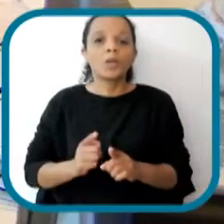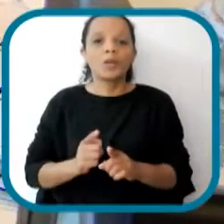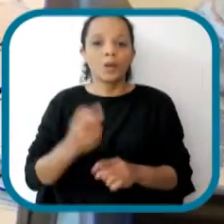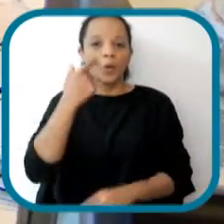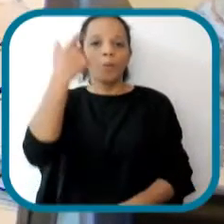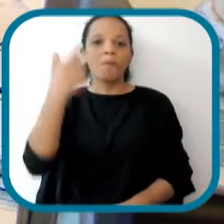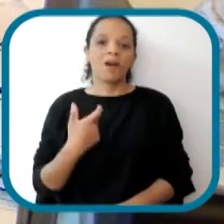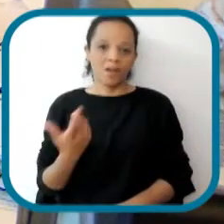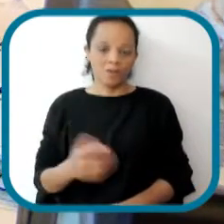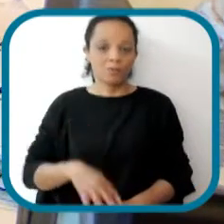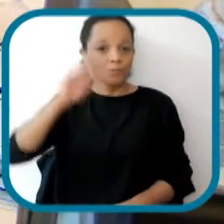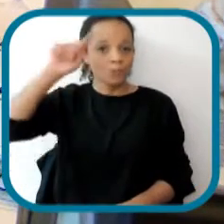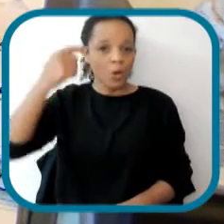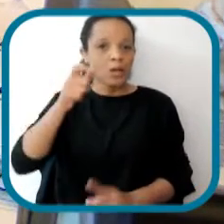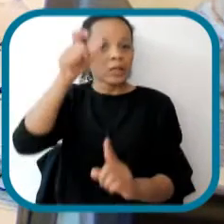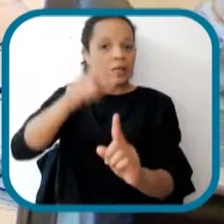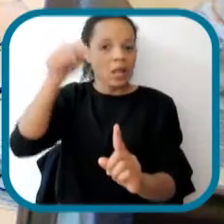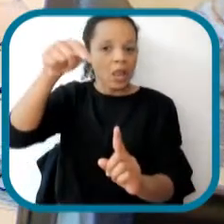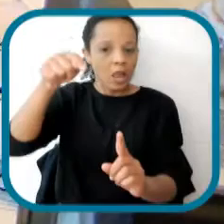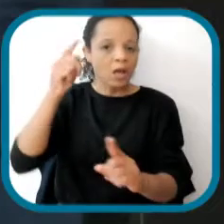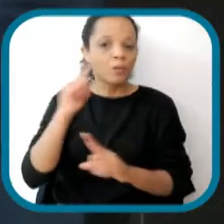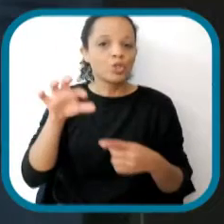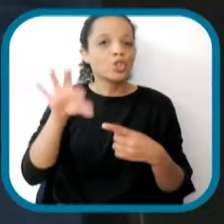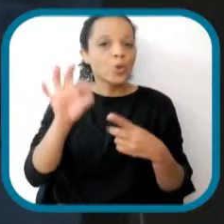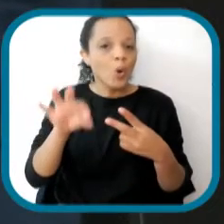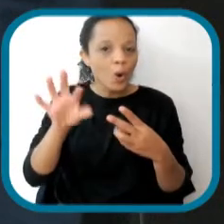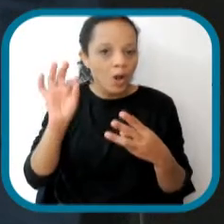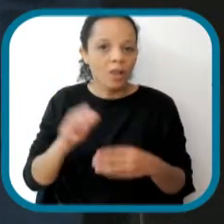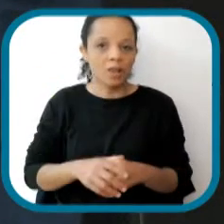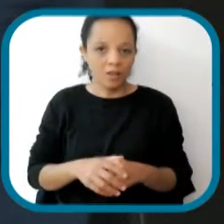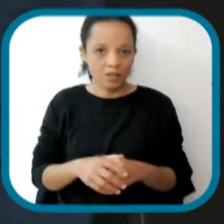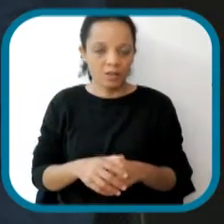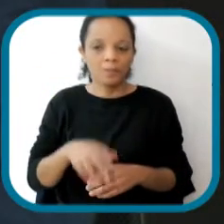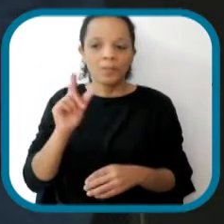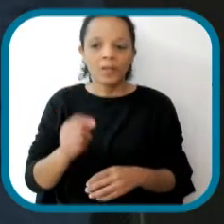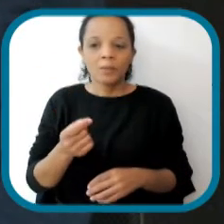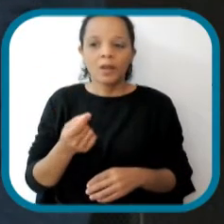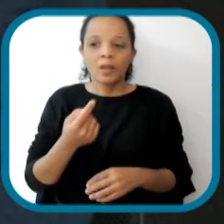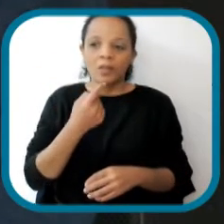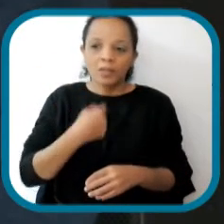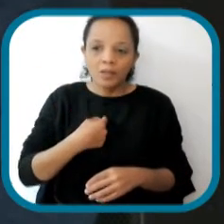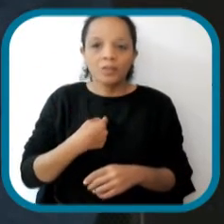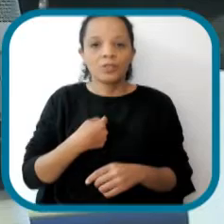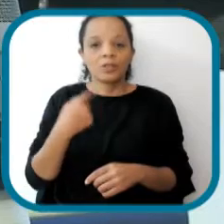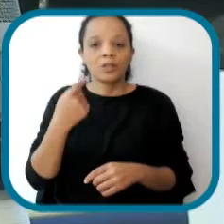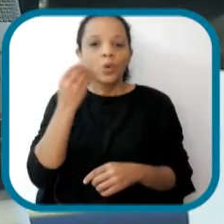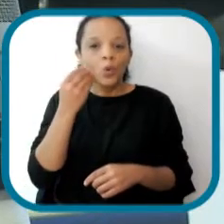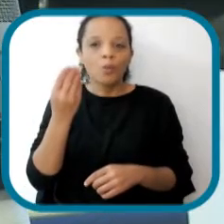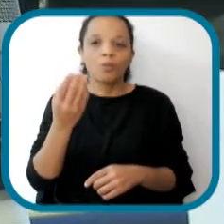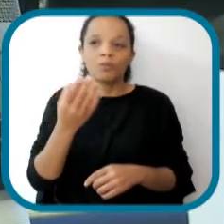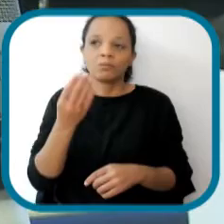o fator humano. Sabemos que do outro lado está lá alguém que seleciona as músicas, que nos conta que tempo está hoje,